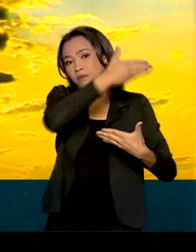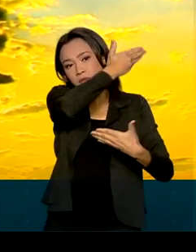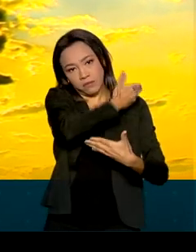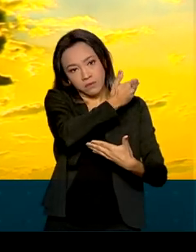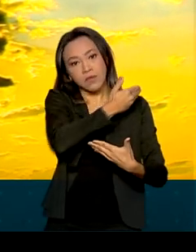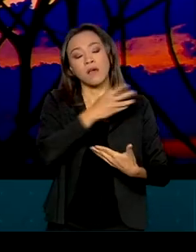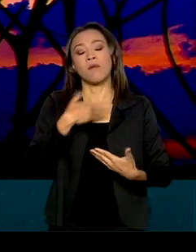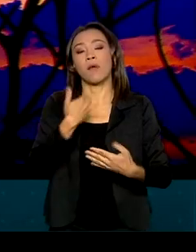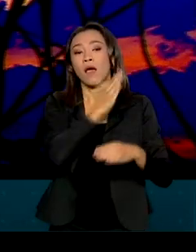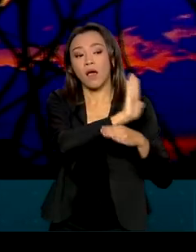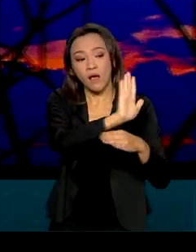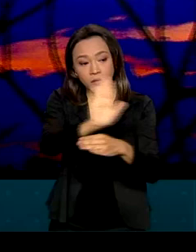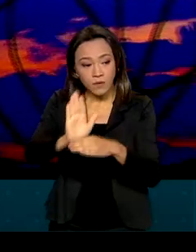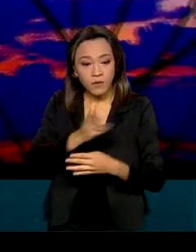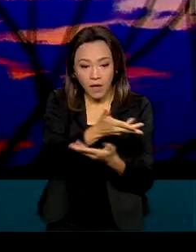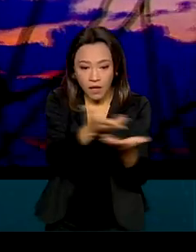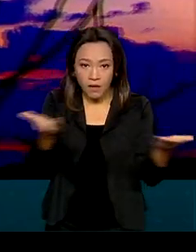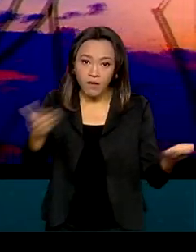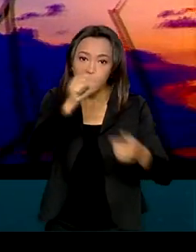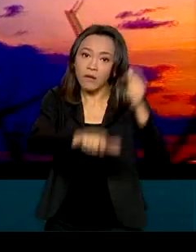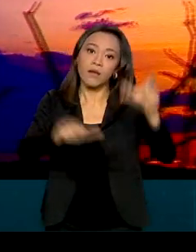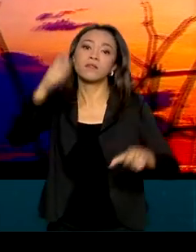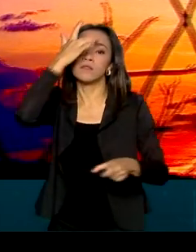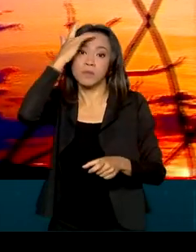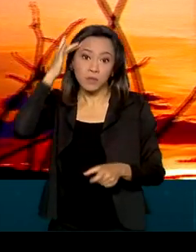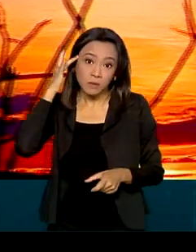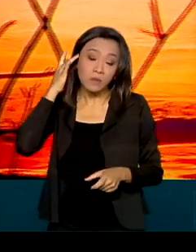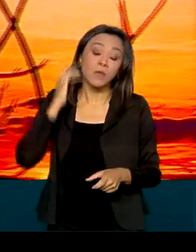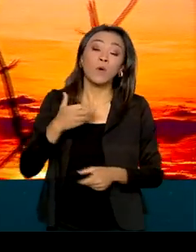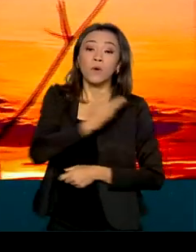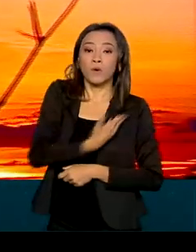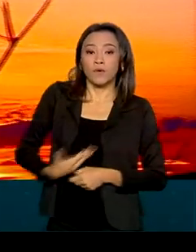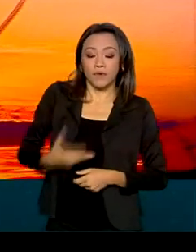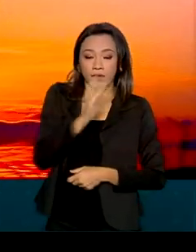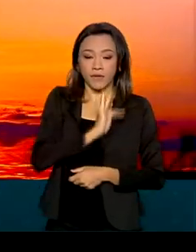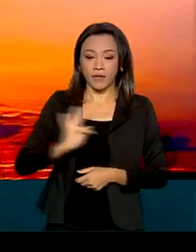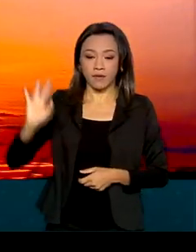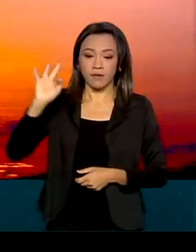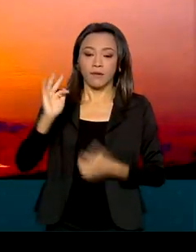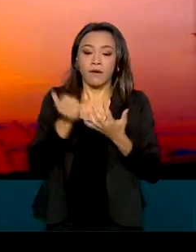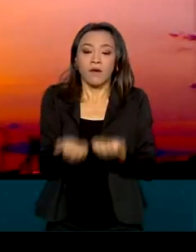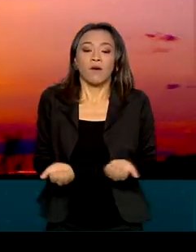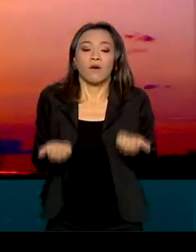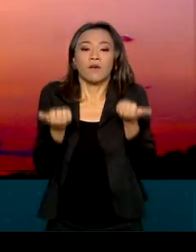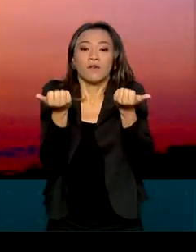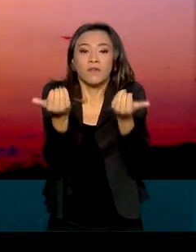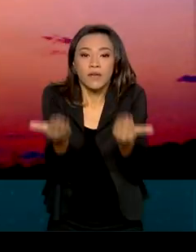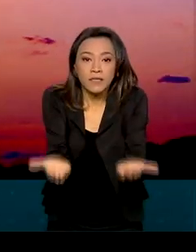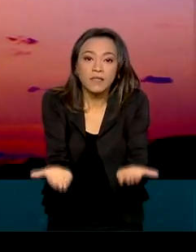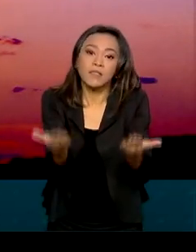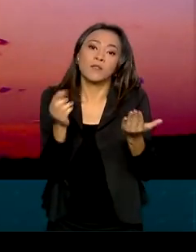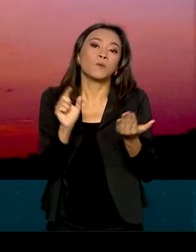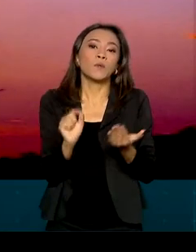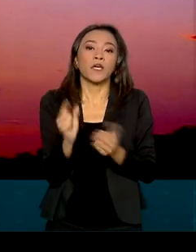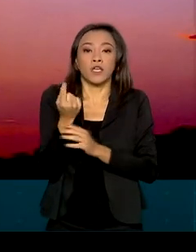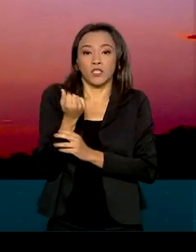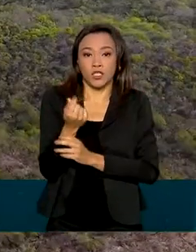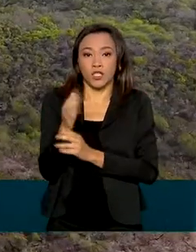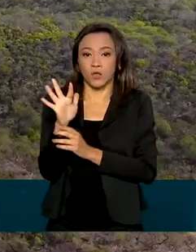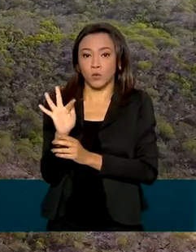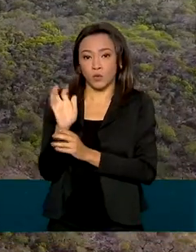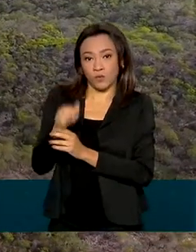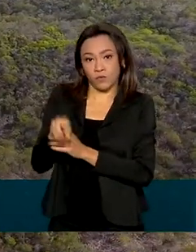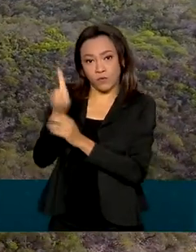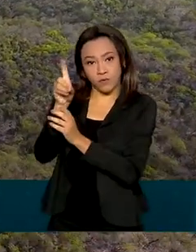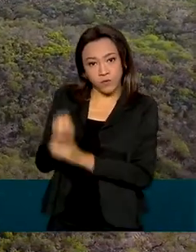precisa e quem já sente os efeitos da estiagem, o governo federal está oferecendo recursos do Fundo de Financiamento do Centro